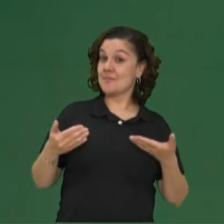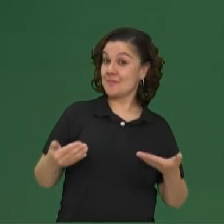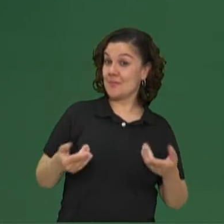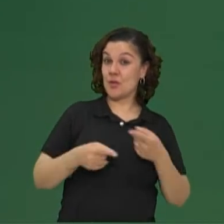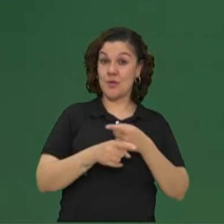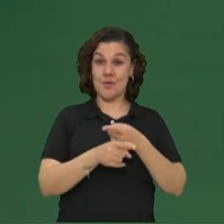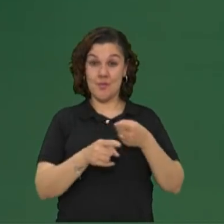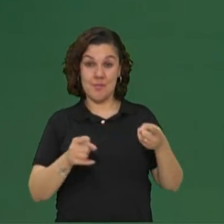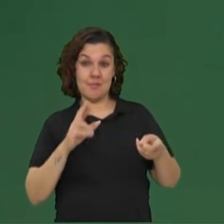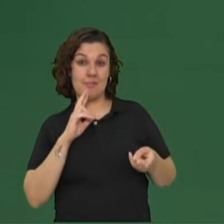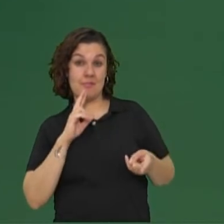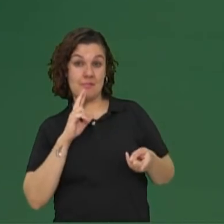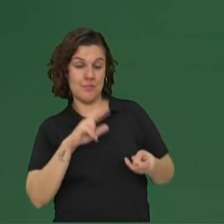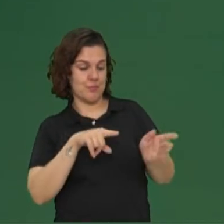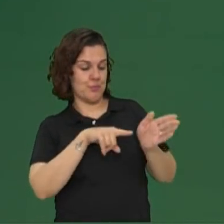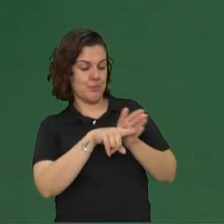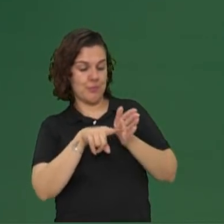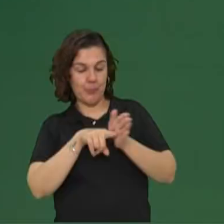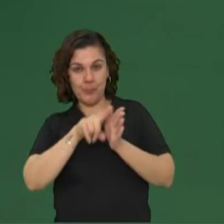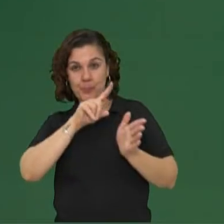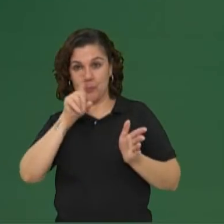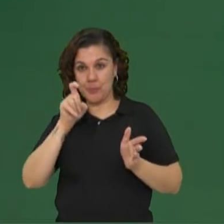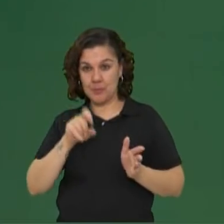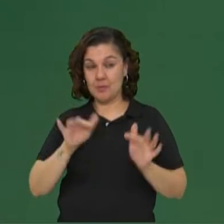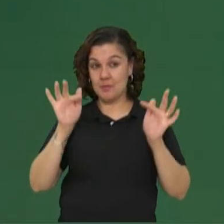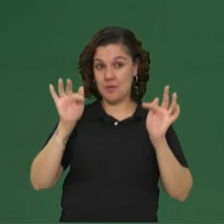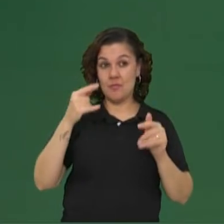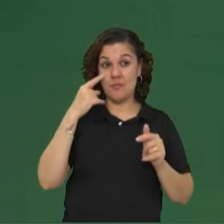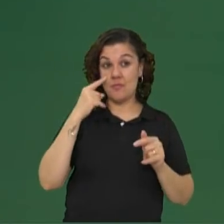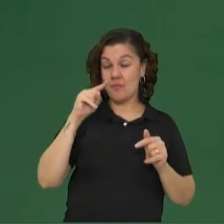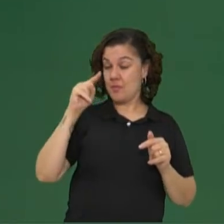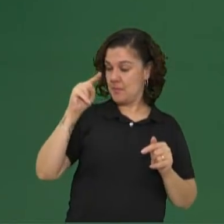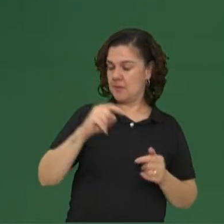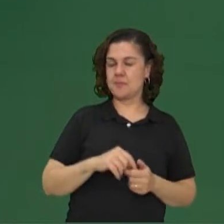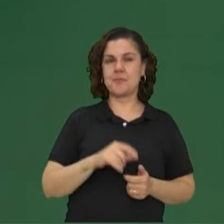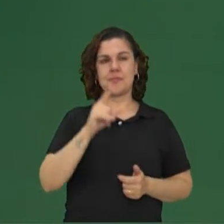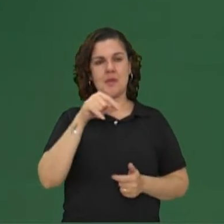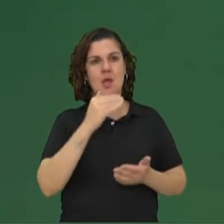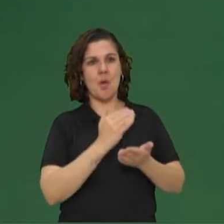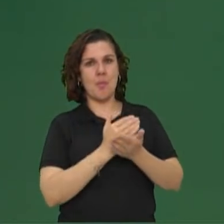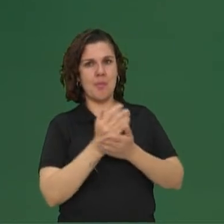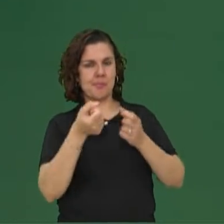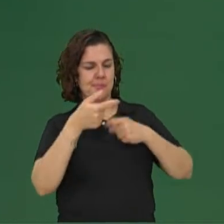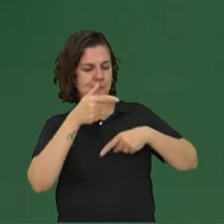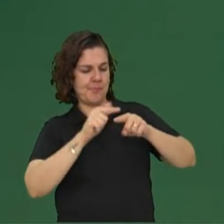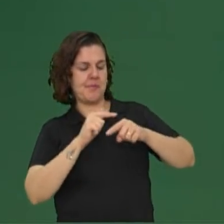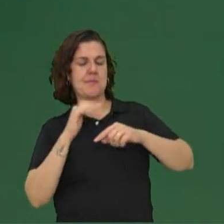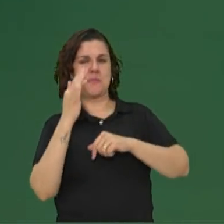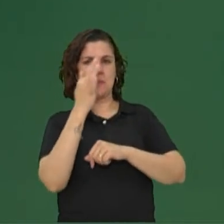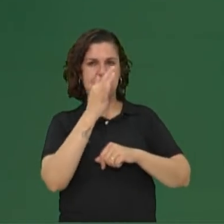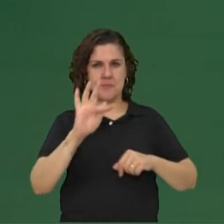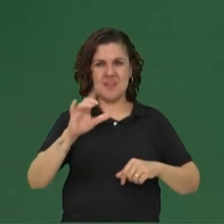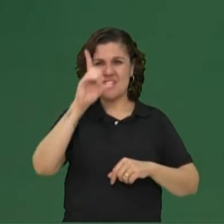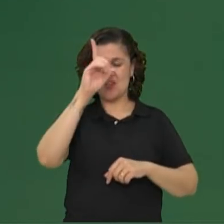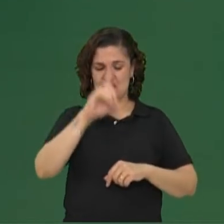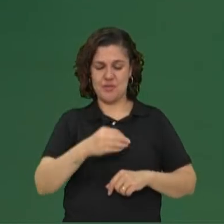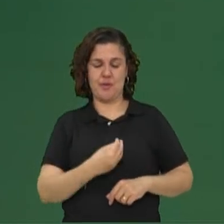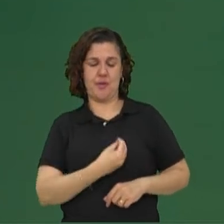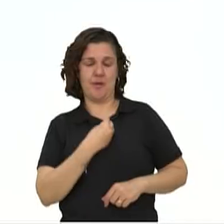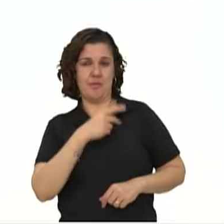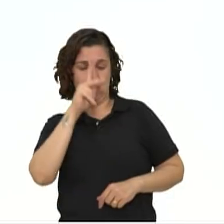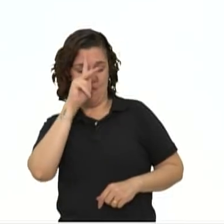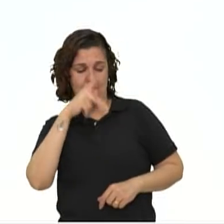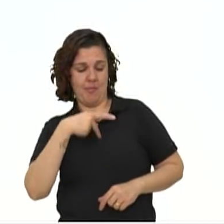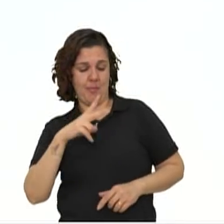Então, pessoal, vocês responderam as questões que eu tinha falado aqui, a última questão? Vamos lá. São princípios da Revolução Francesa: direito à vida,